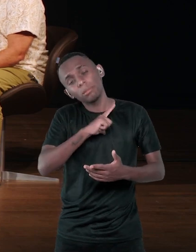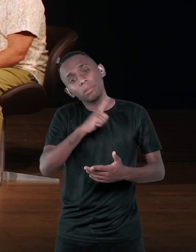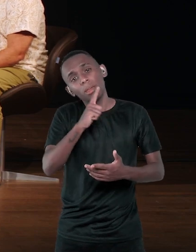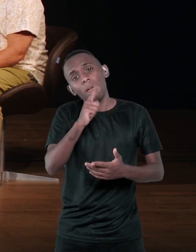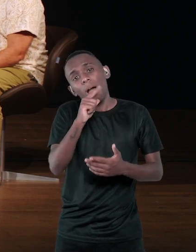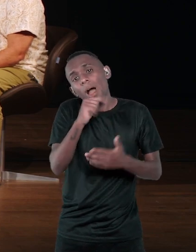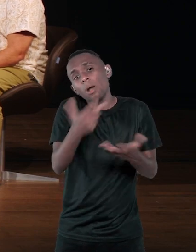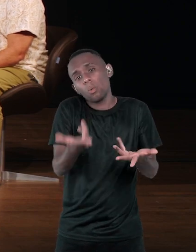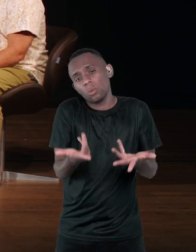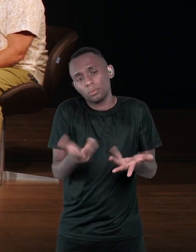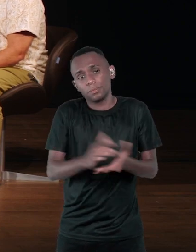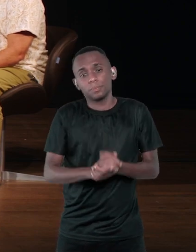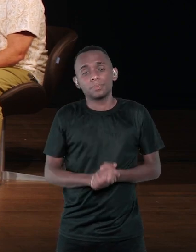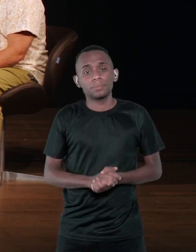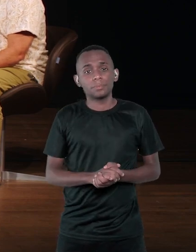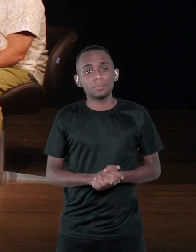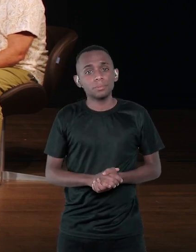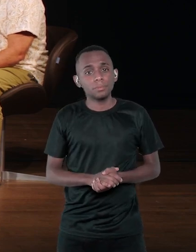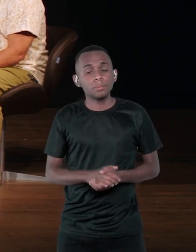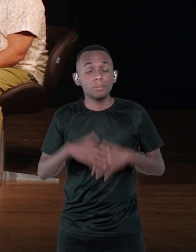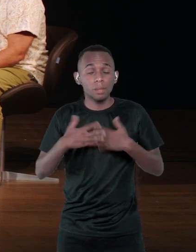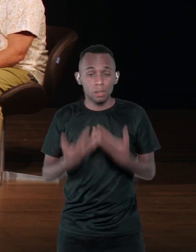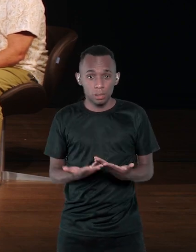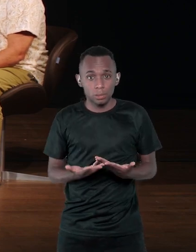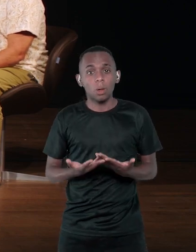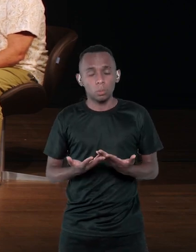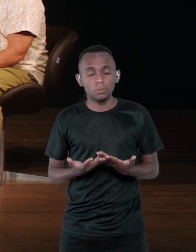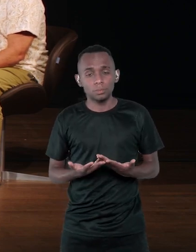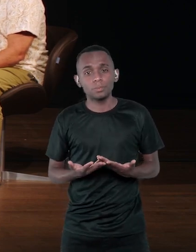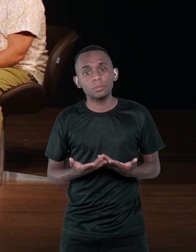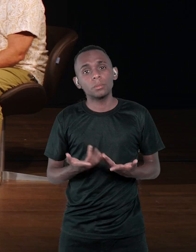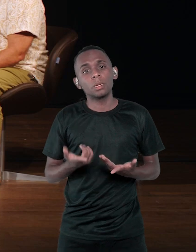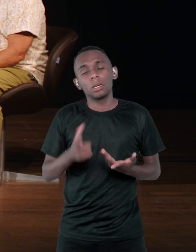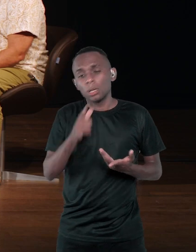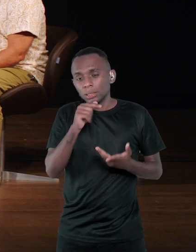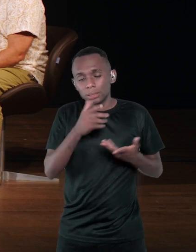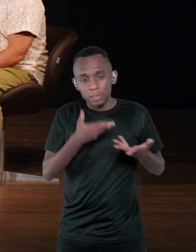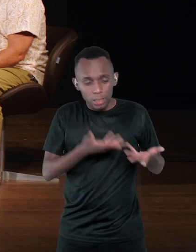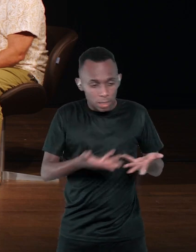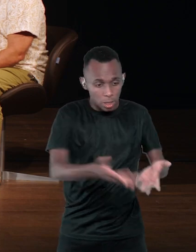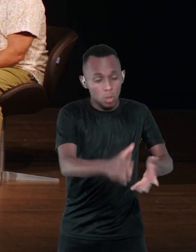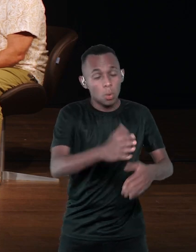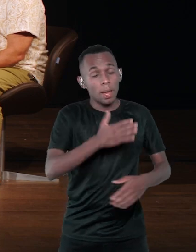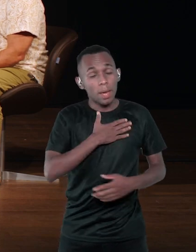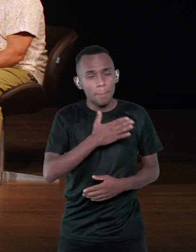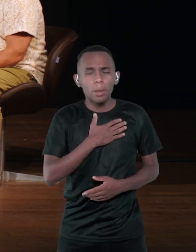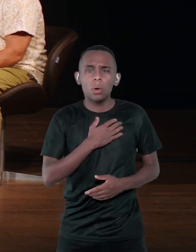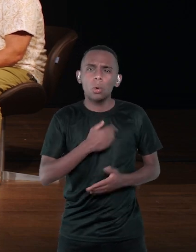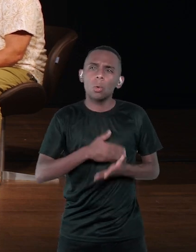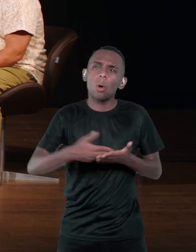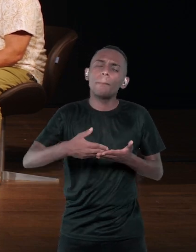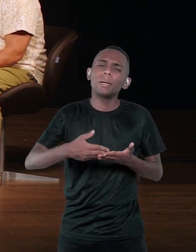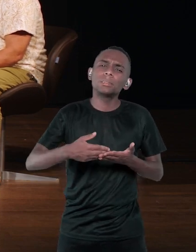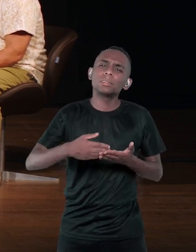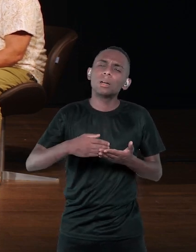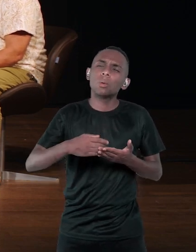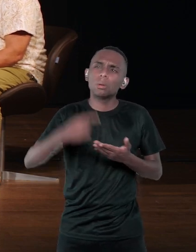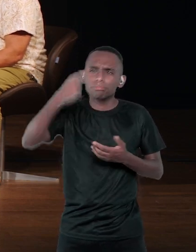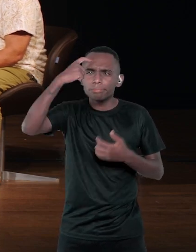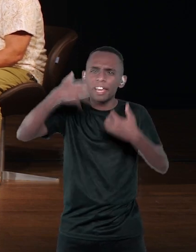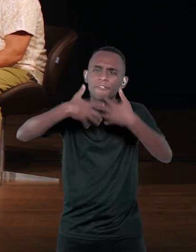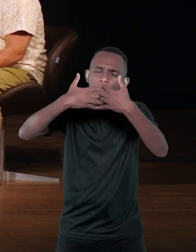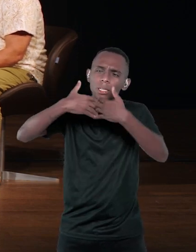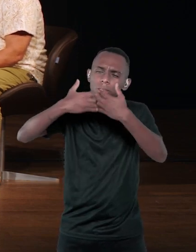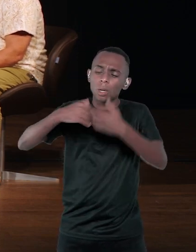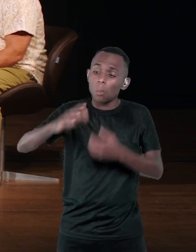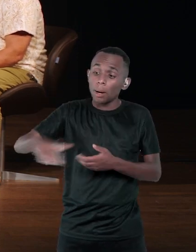seres vivos sobrevivem. Então, Esse Rio é Meu começa com uma pergunta que um dia uma criança me fez, que